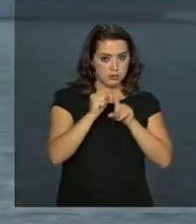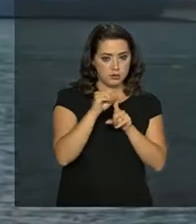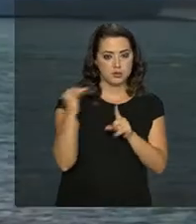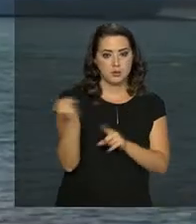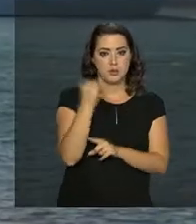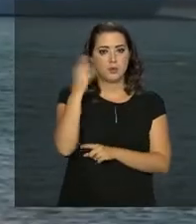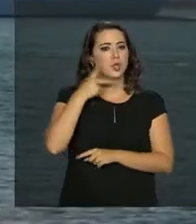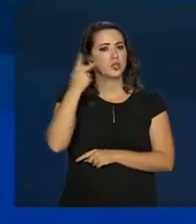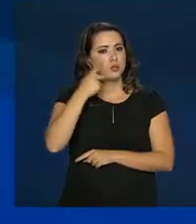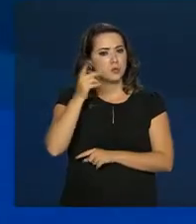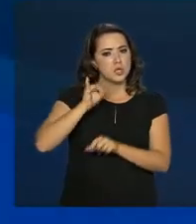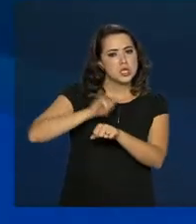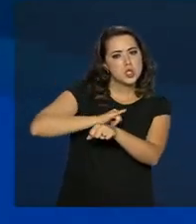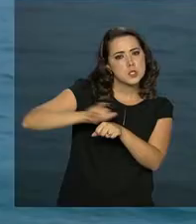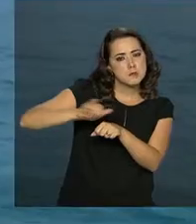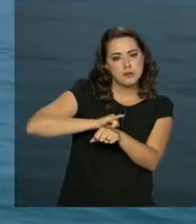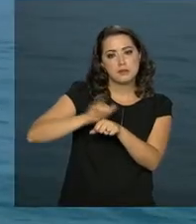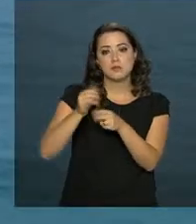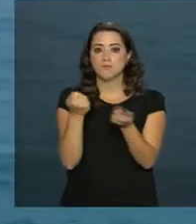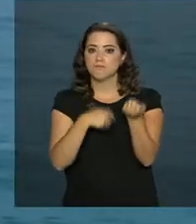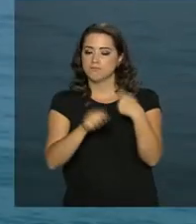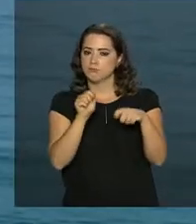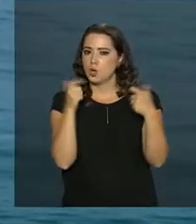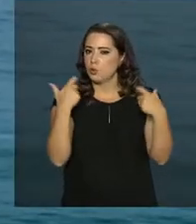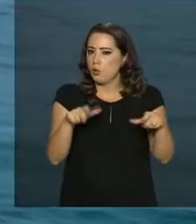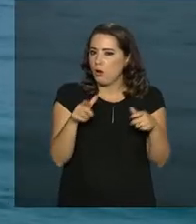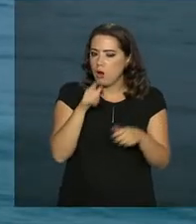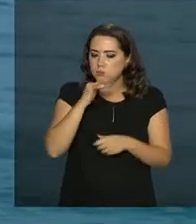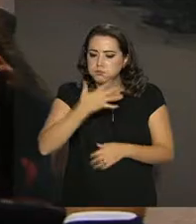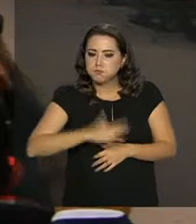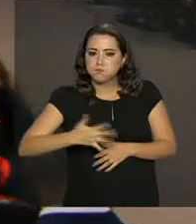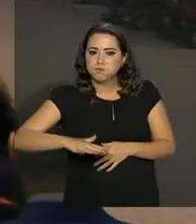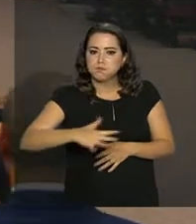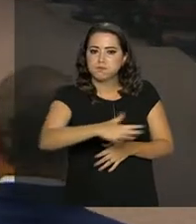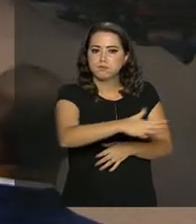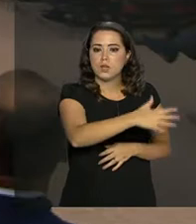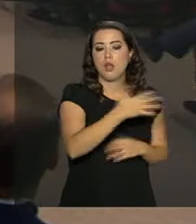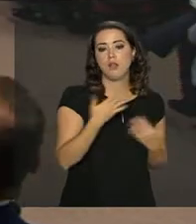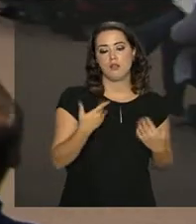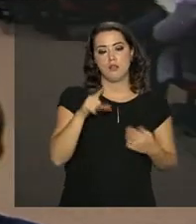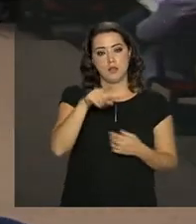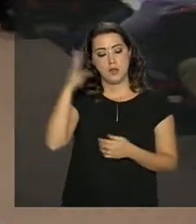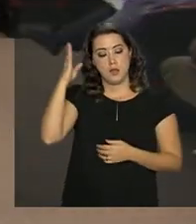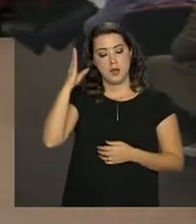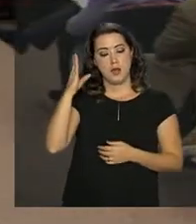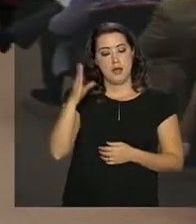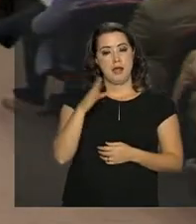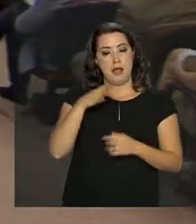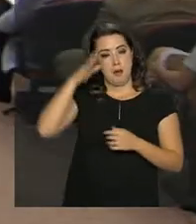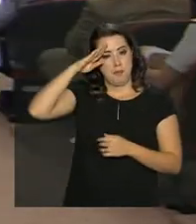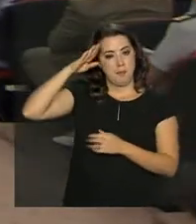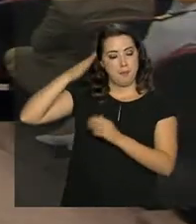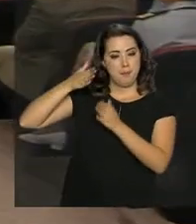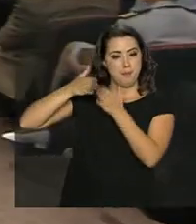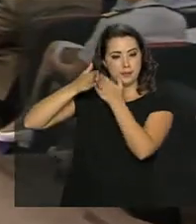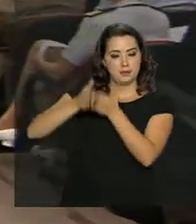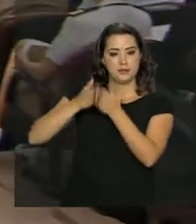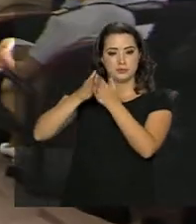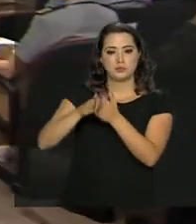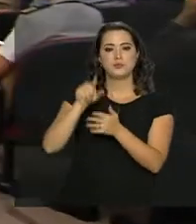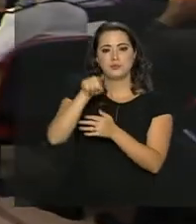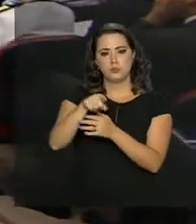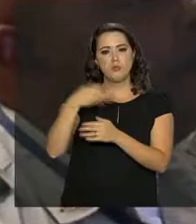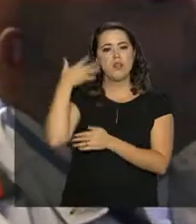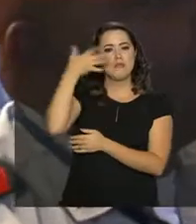importância política, estratégica e econômica deste território marítimo, a Marinha promove em Brasília um simpósio sobre o tema. Entre